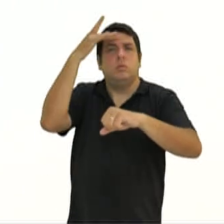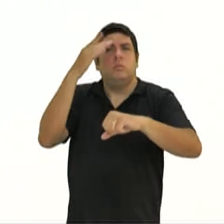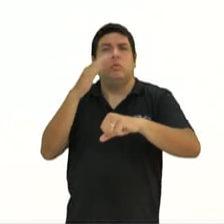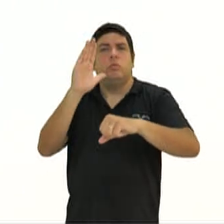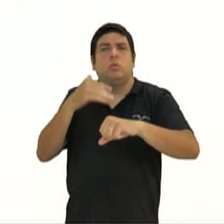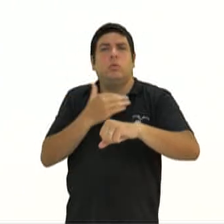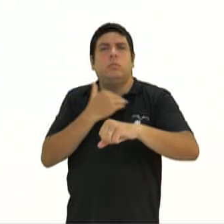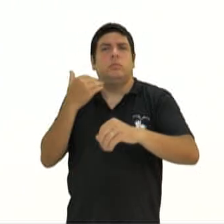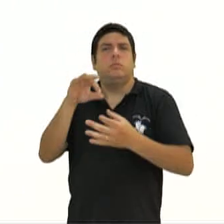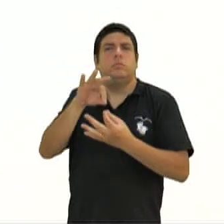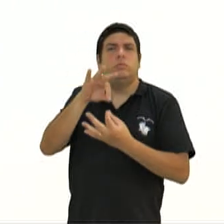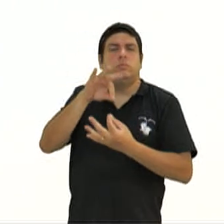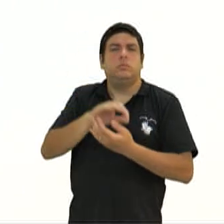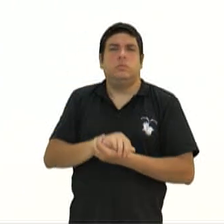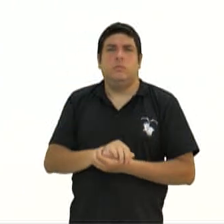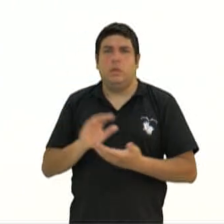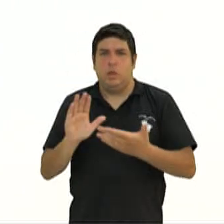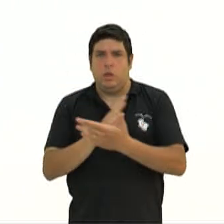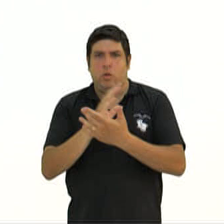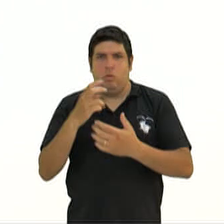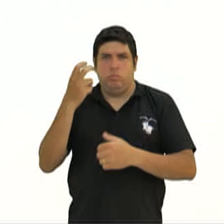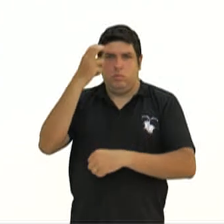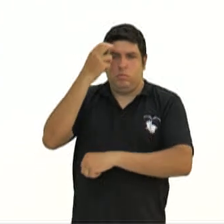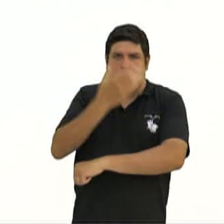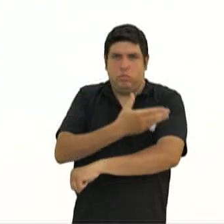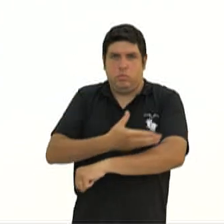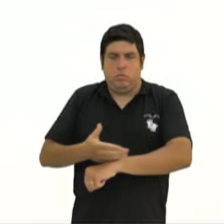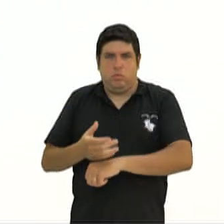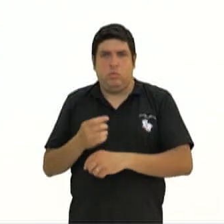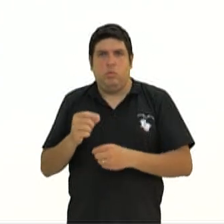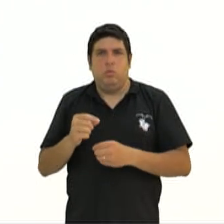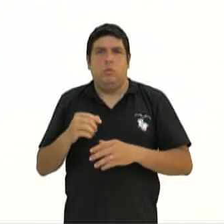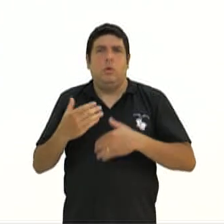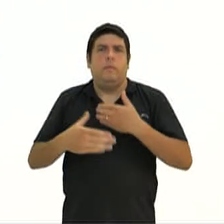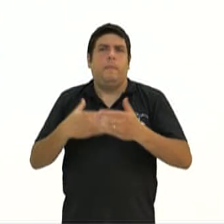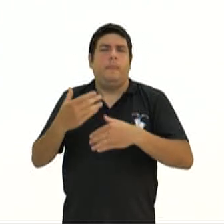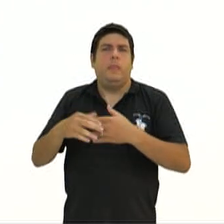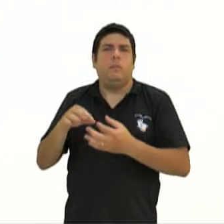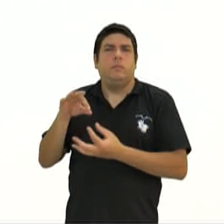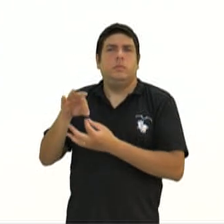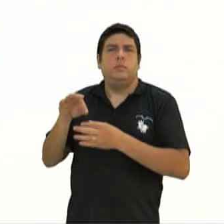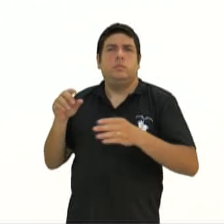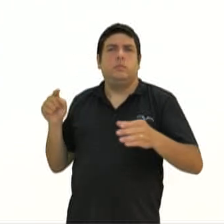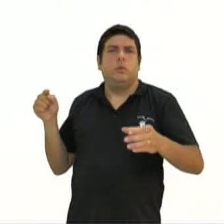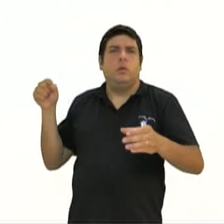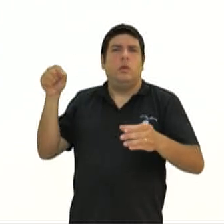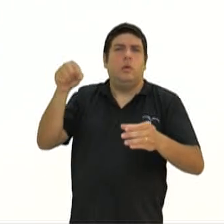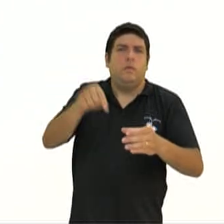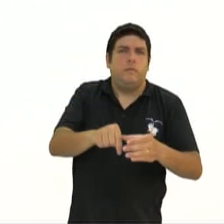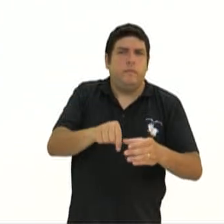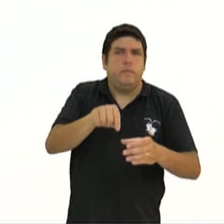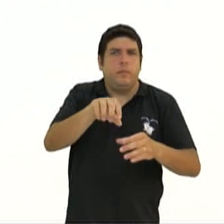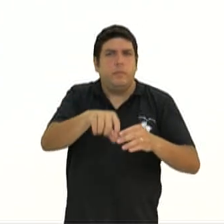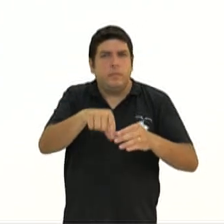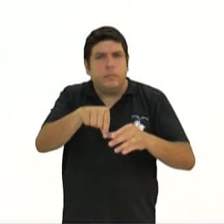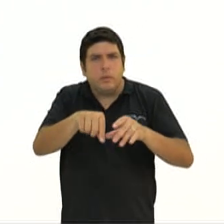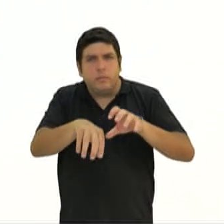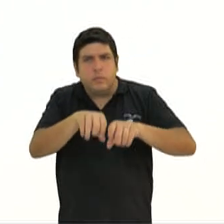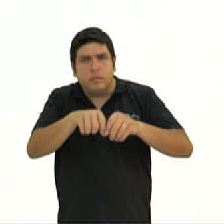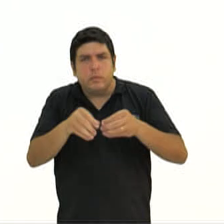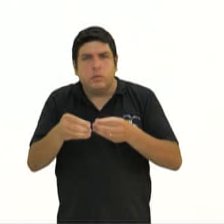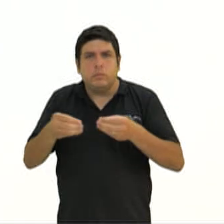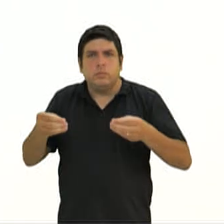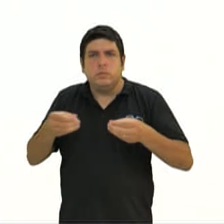ok? Em algumas culturas, eles depois recolhem todas essas moedas, tá? E dão